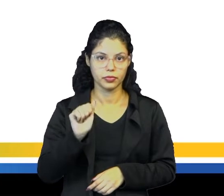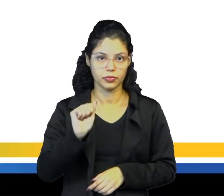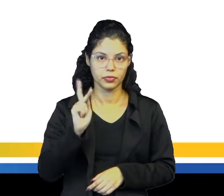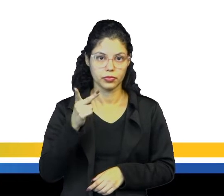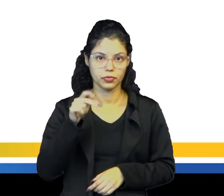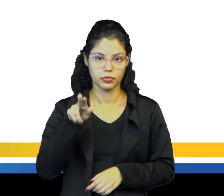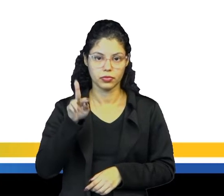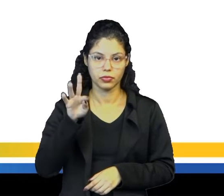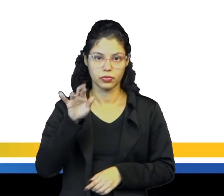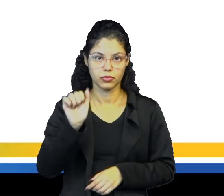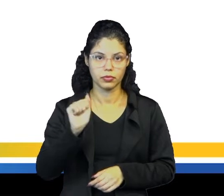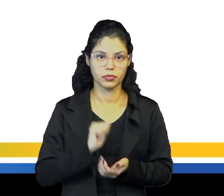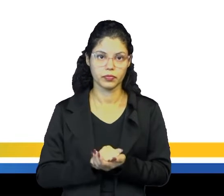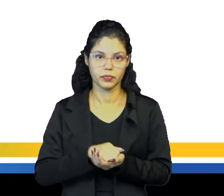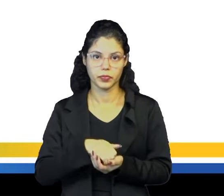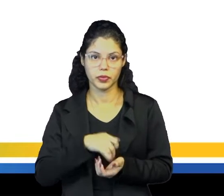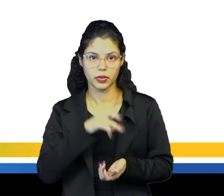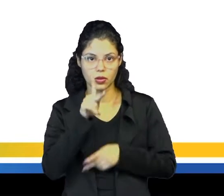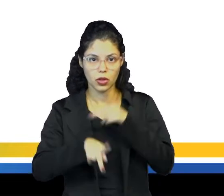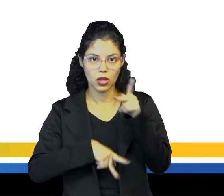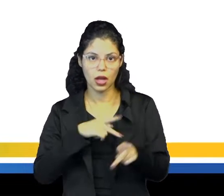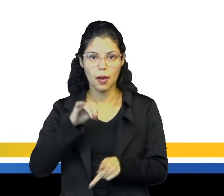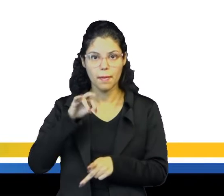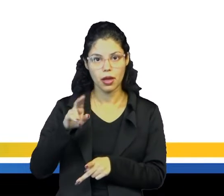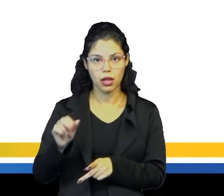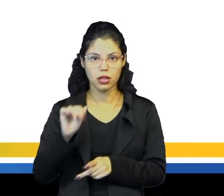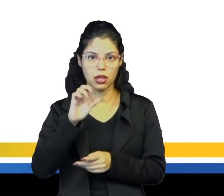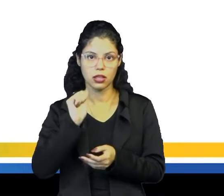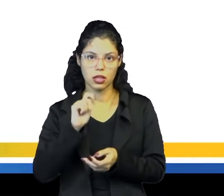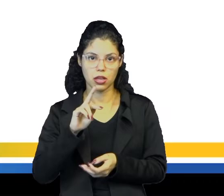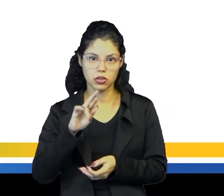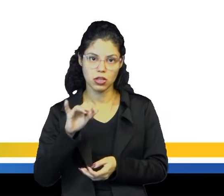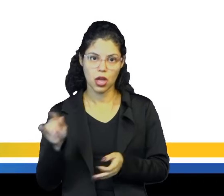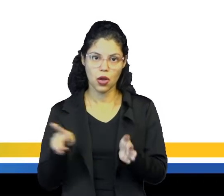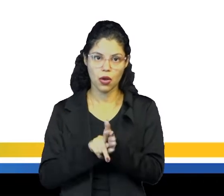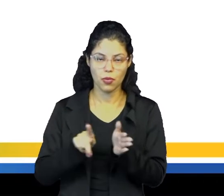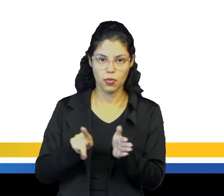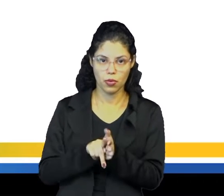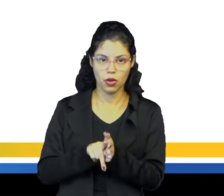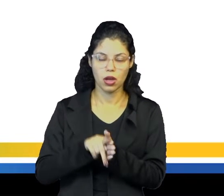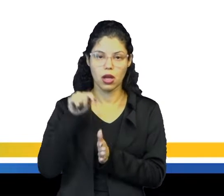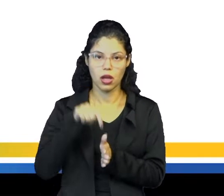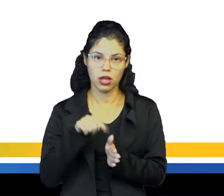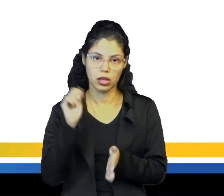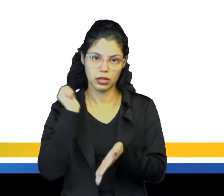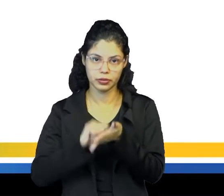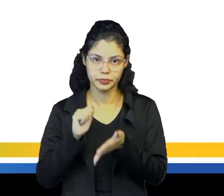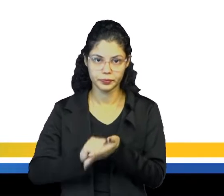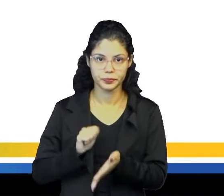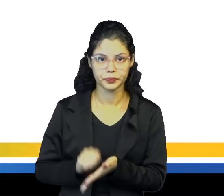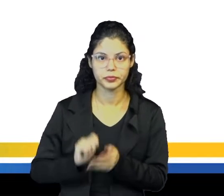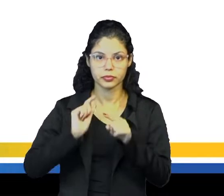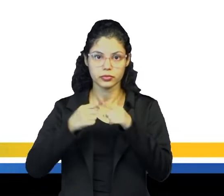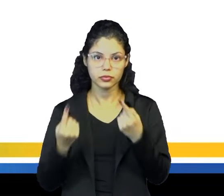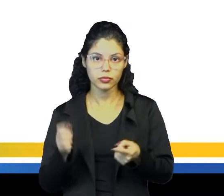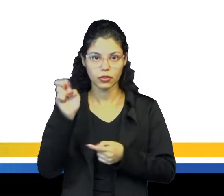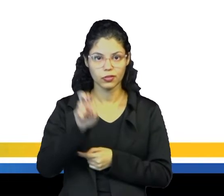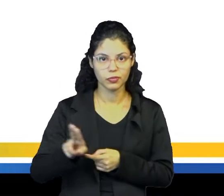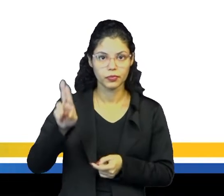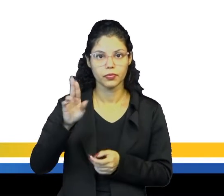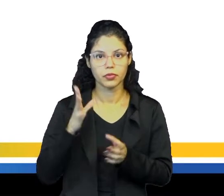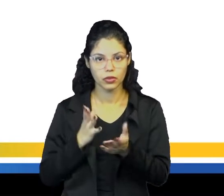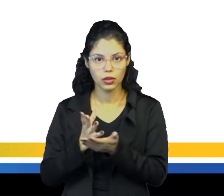Os povos, né, como os maias, os astecas, aqui na América Central, possuíam seus próprios sistemas de escrita. Mas os europeus,